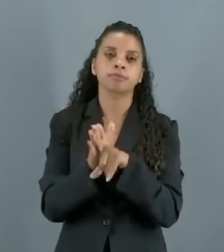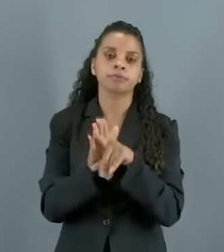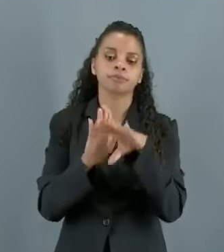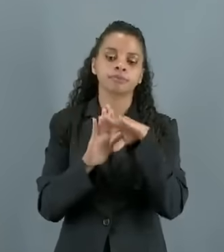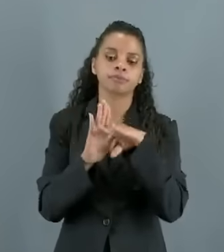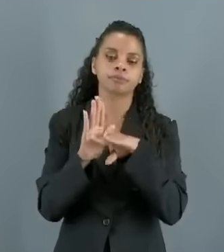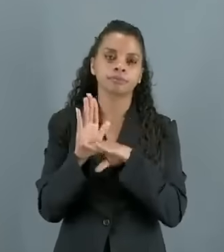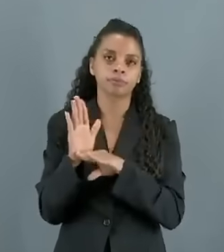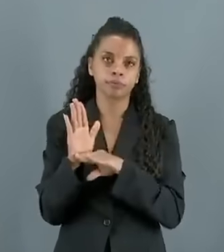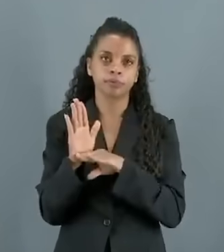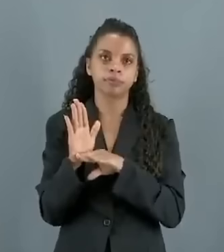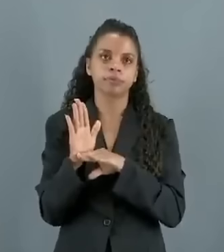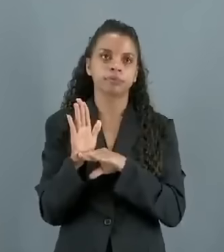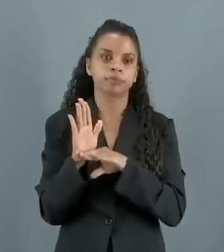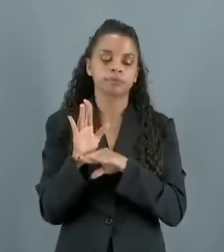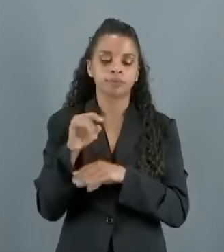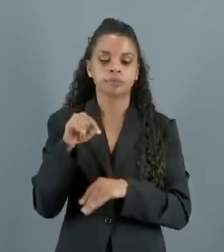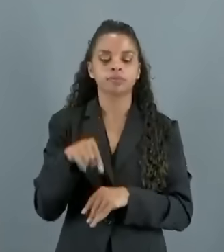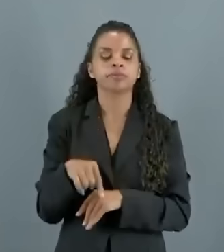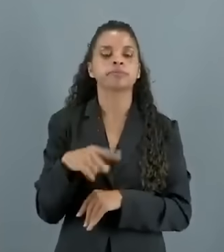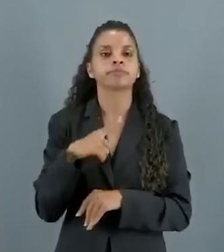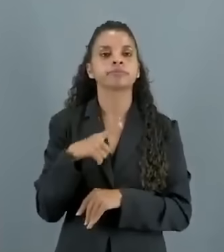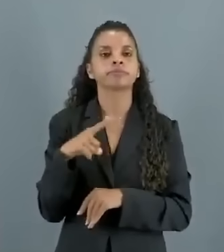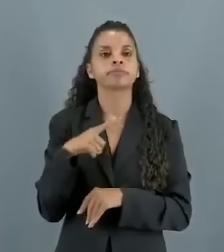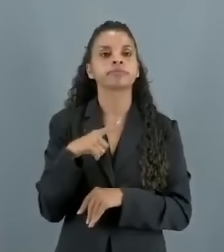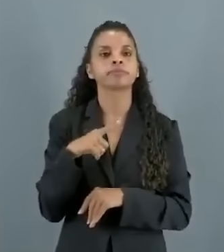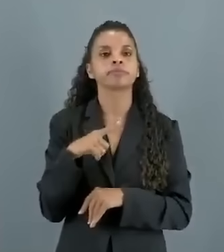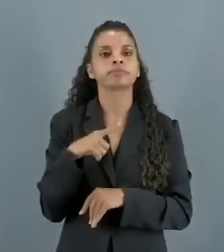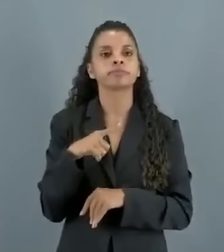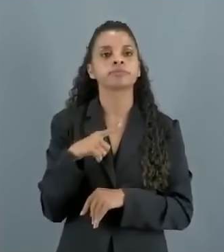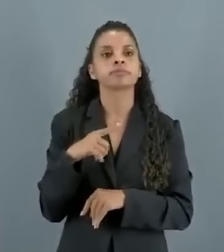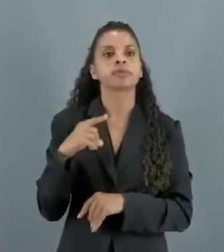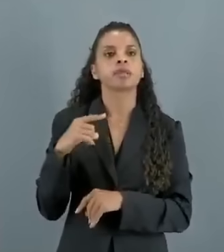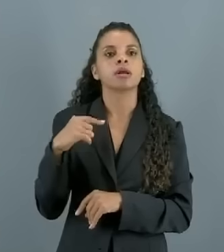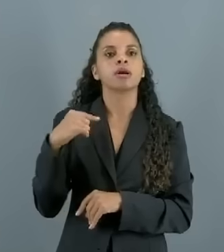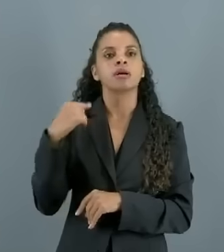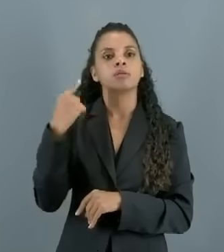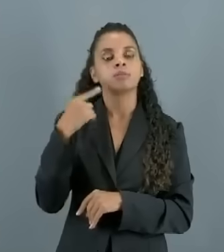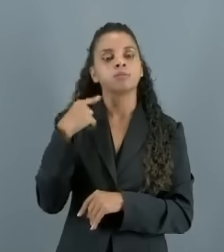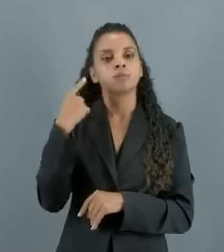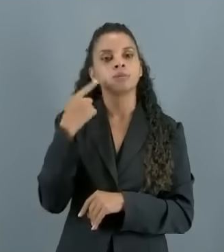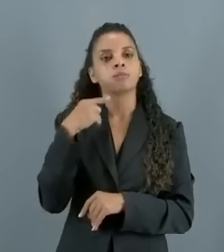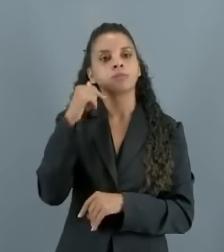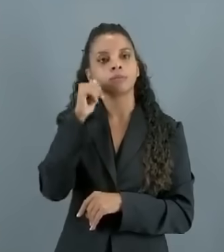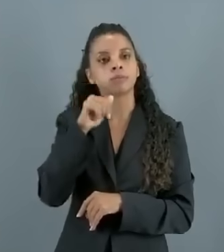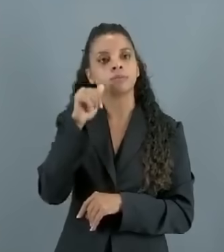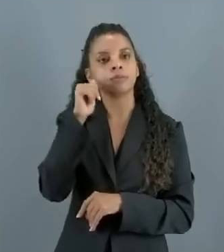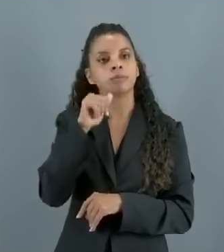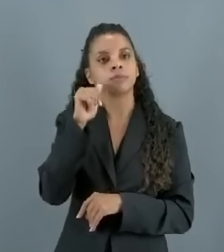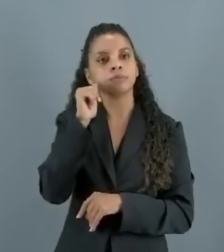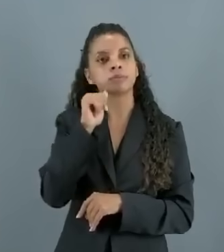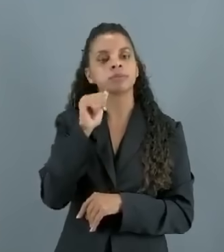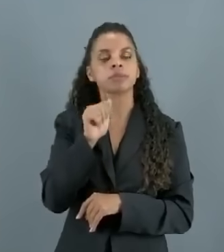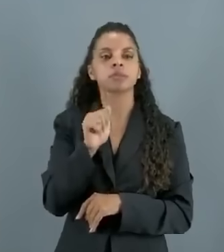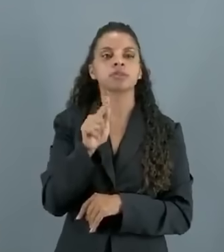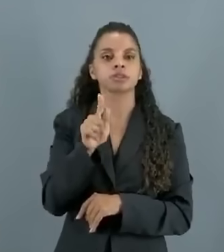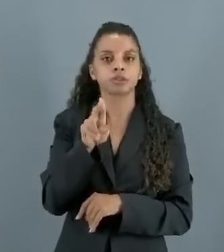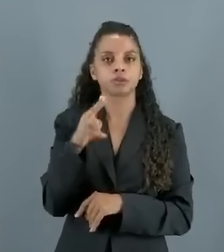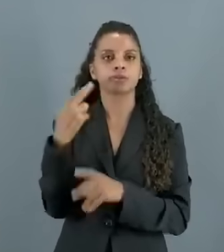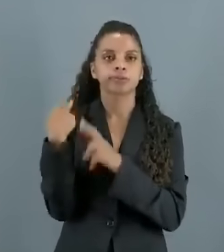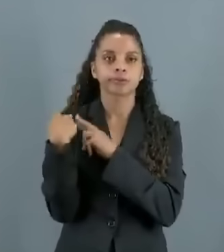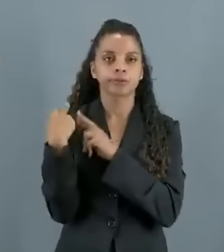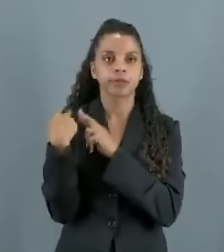nós ouvimos aqui a advogada-geral da União responsável por essa inquirição.